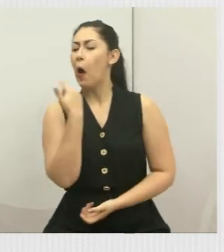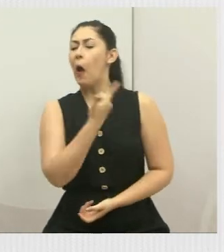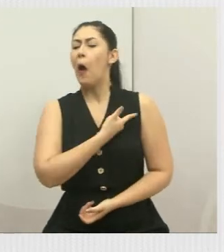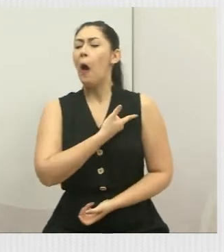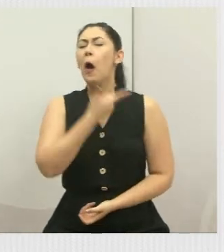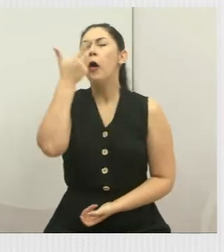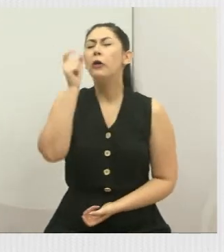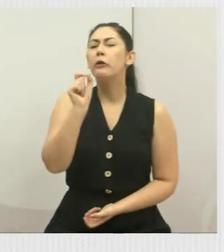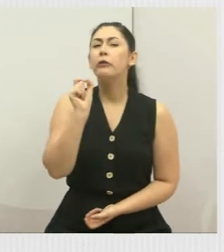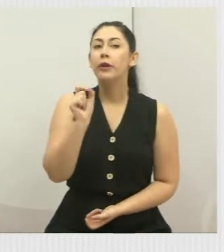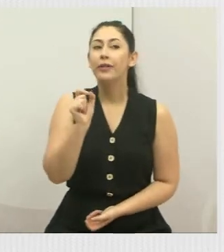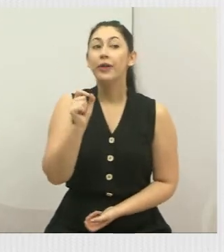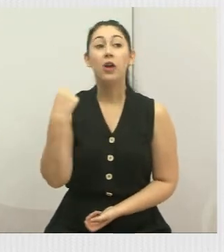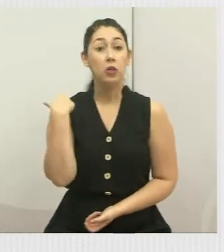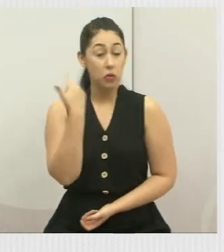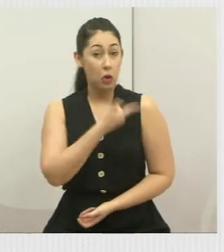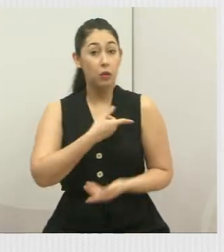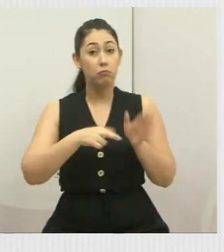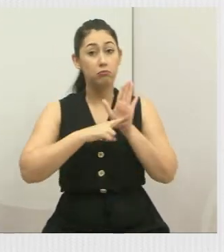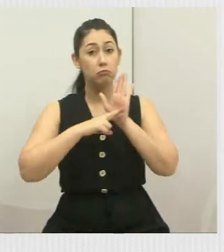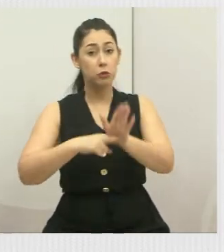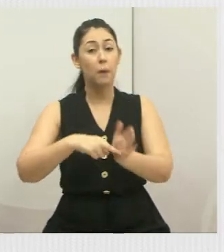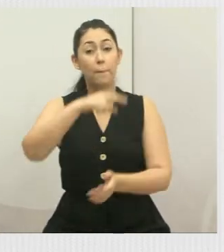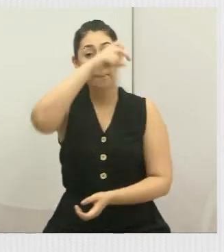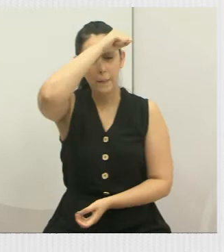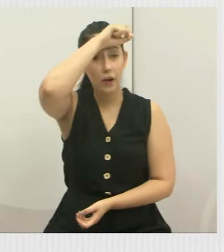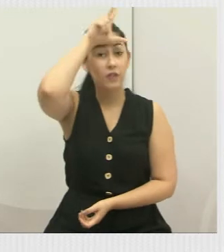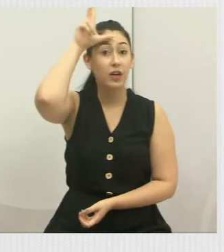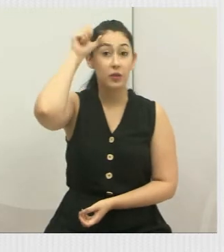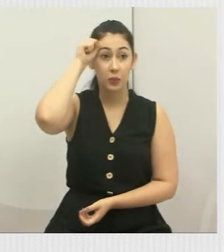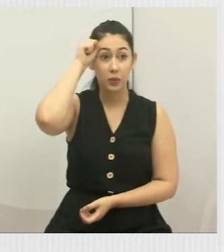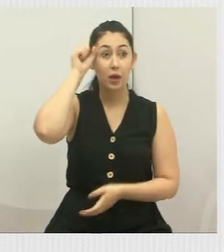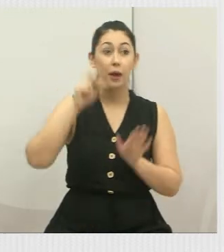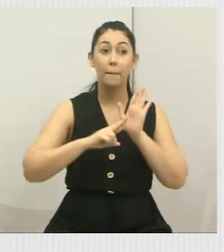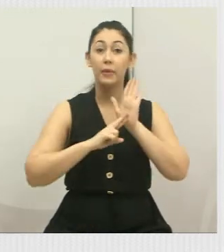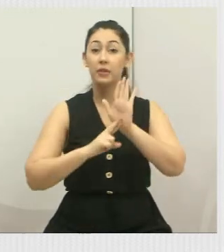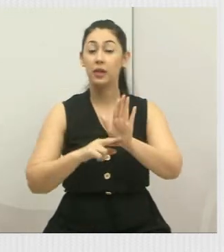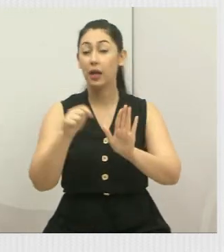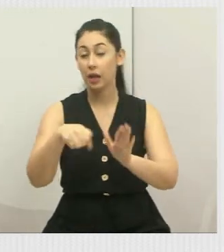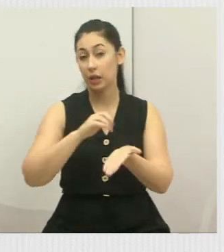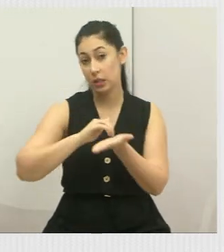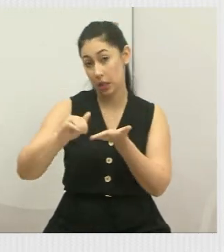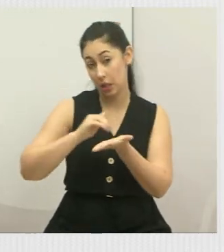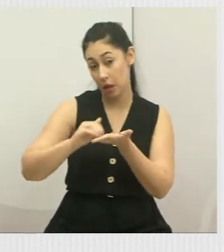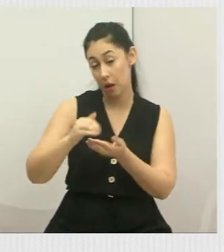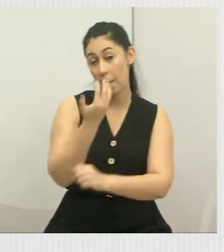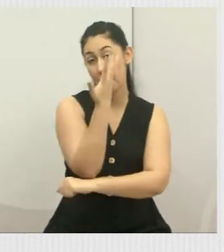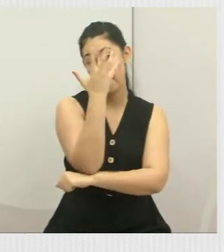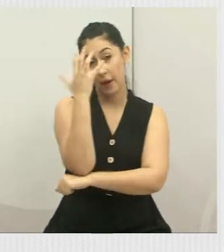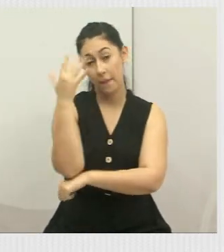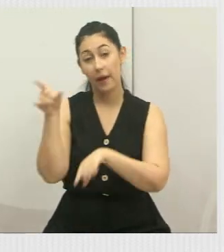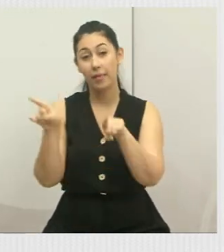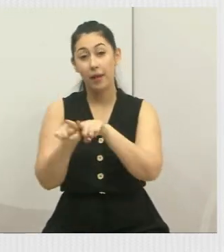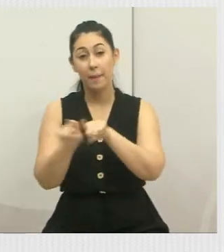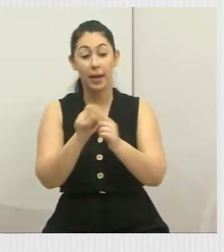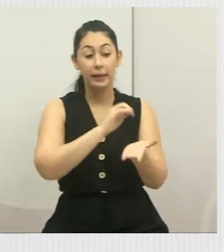Nós somos Prefeitura Municipal de Jacareí, representada aqui pela Secretaria do Meio Ambiente e